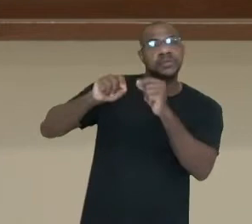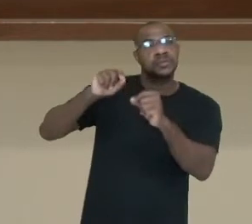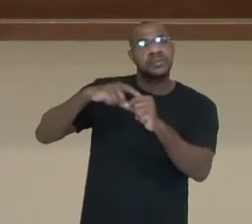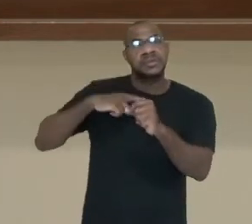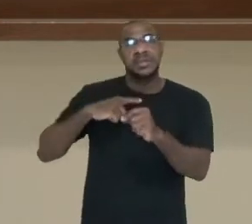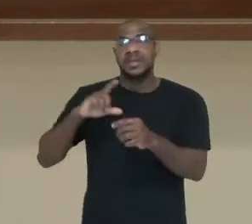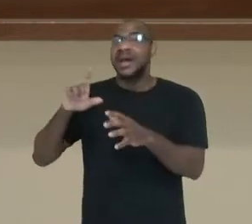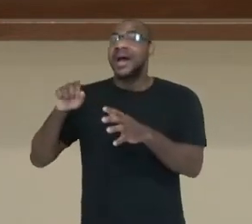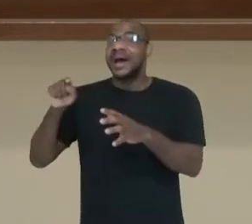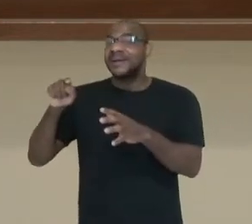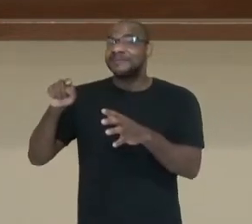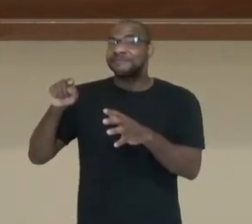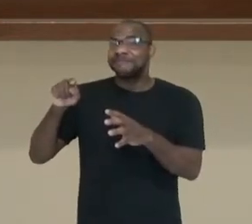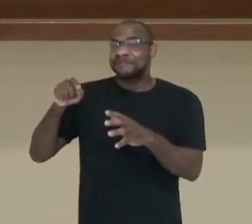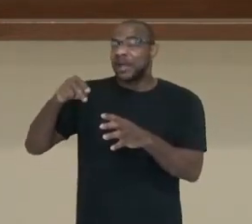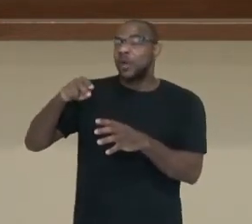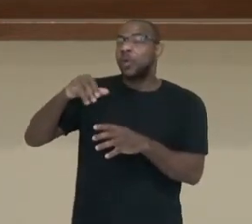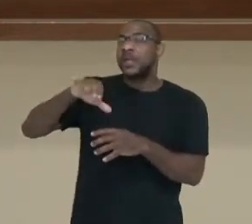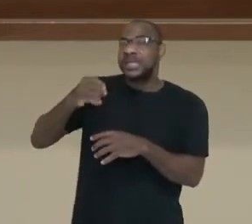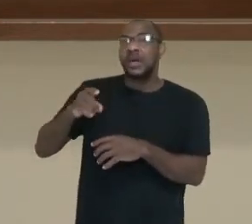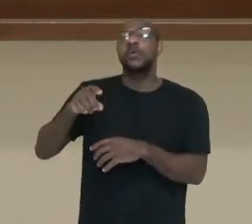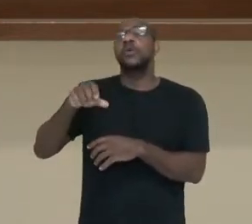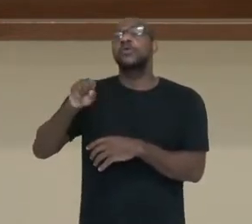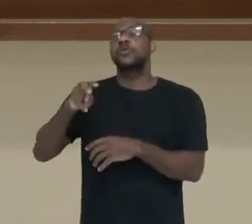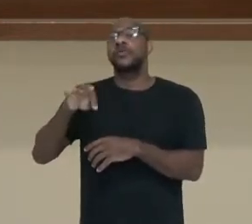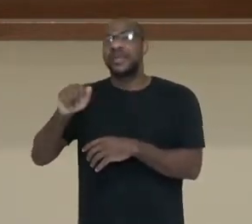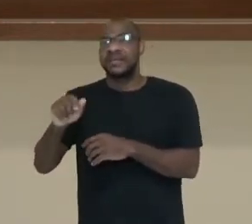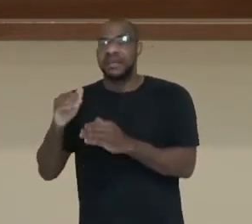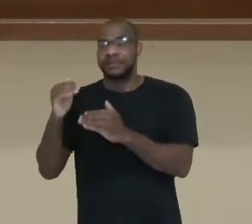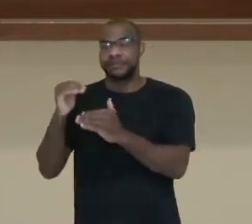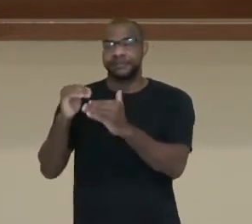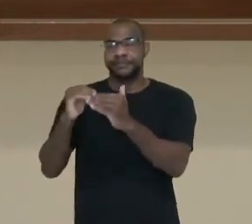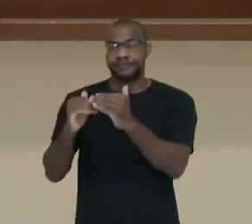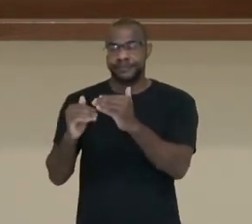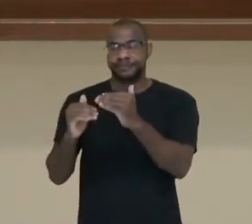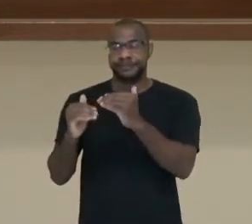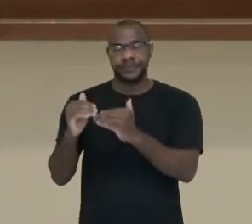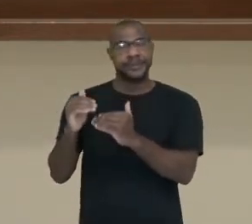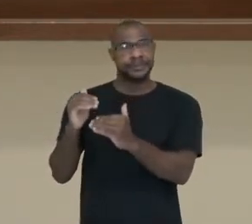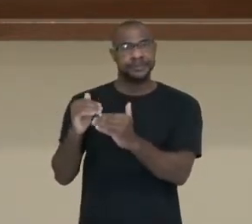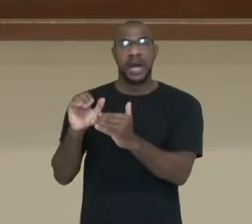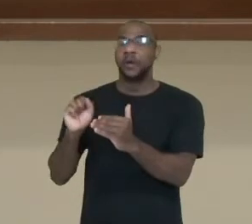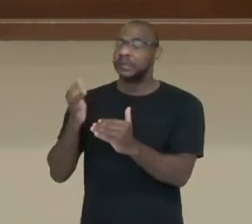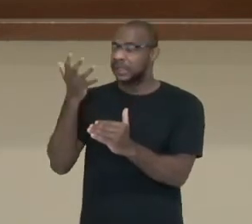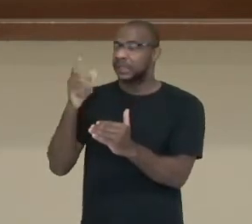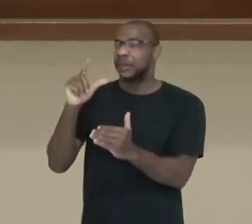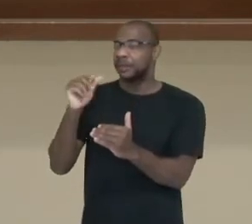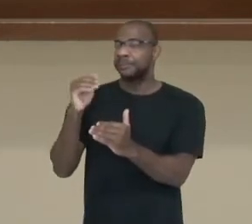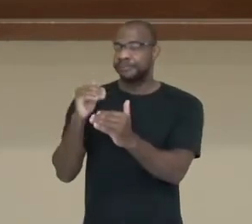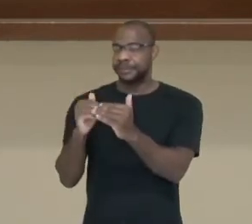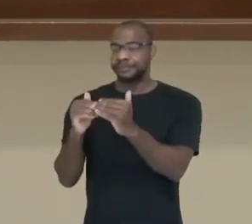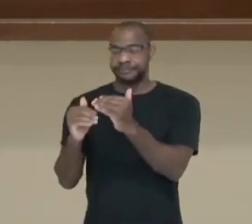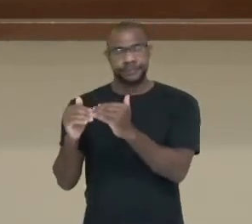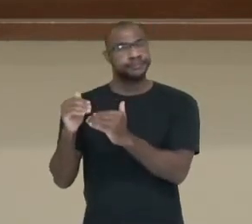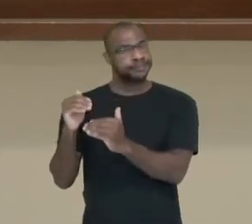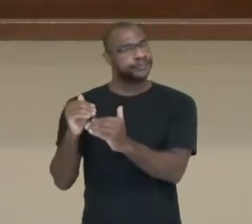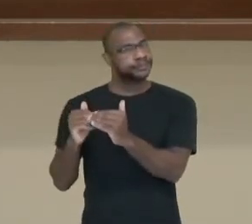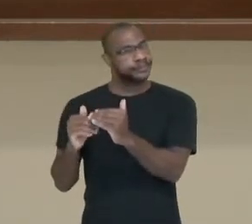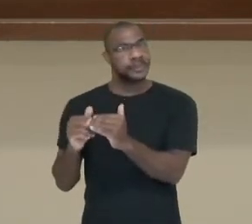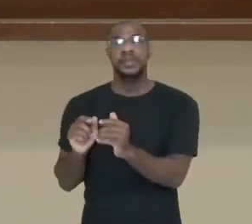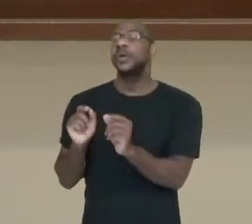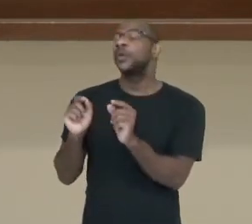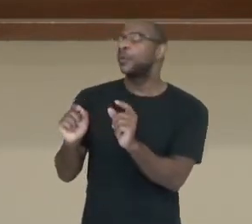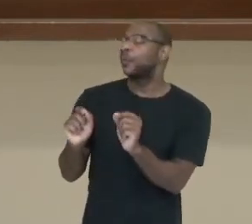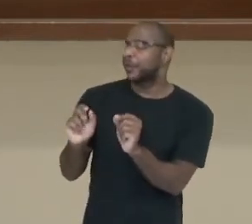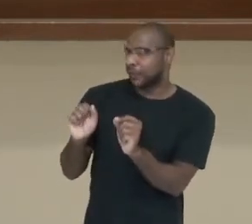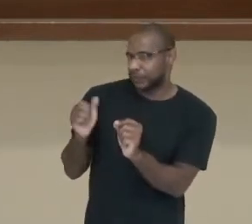União Soviética, uma defasagem gradual que foi acontecendo aos poucos. E isso, obviamente, representou, ao